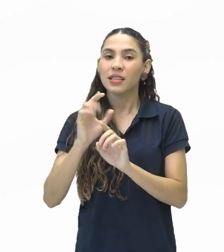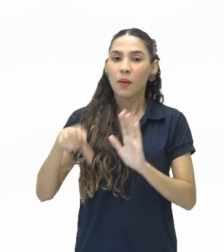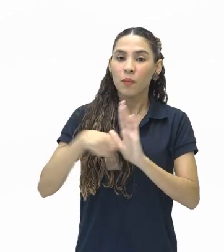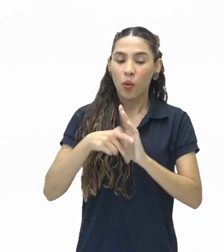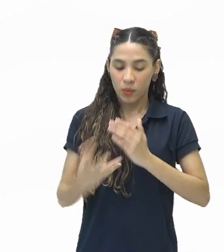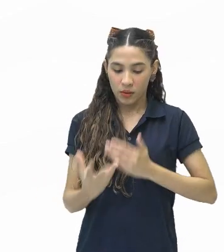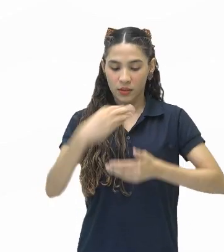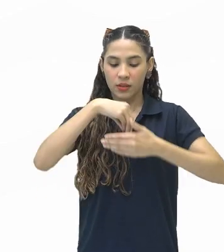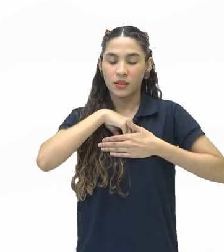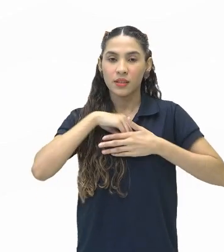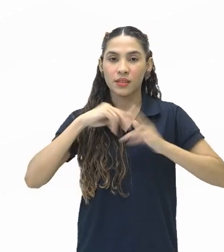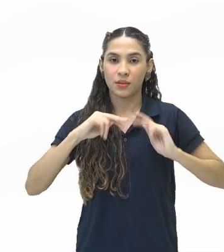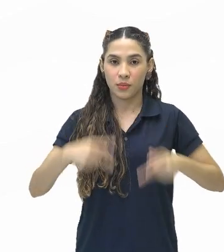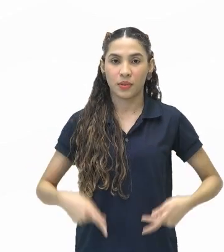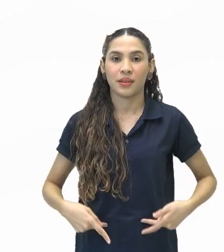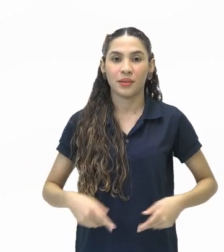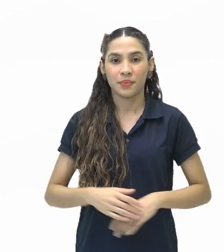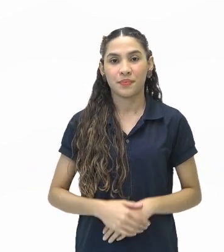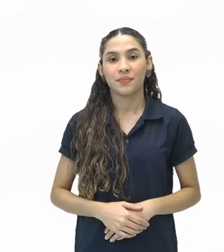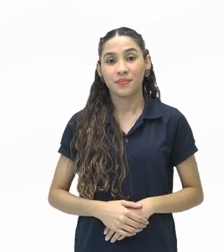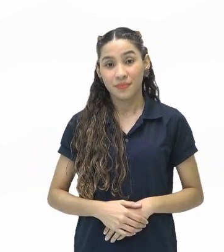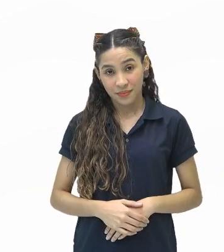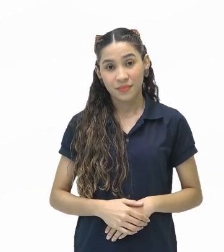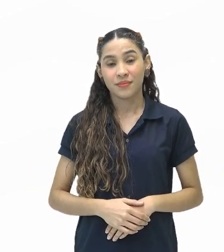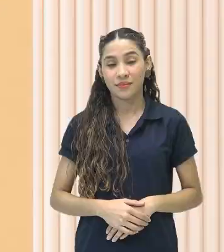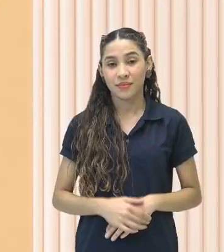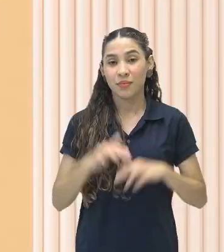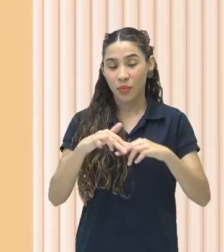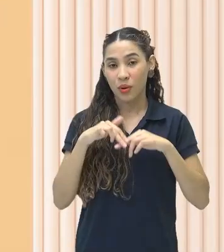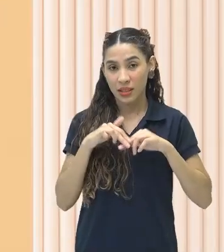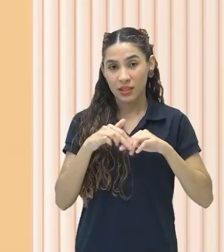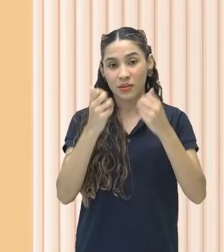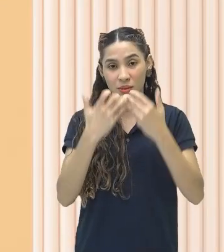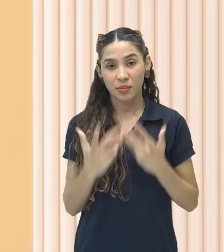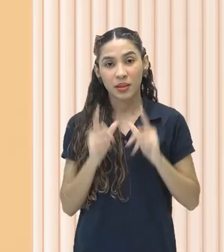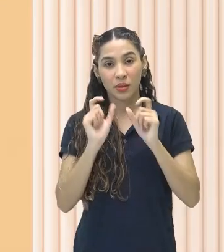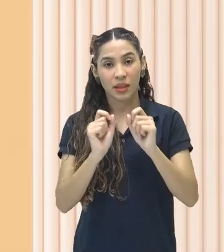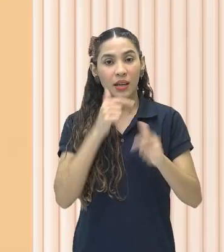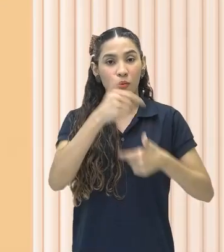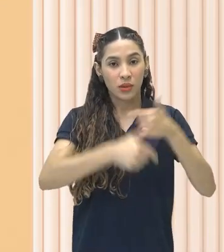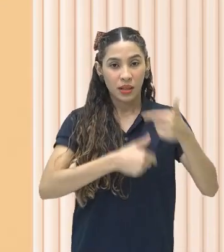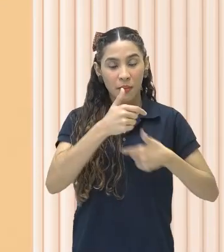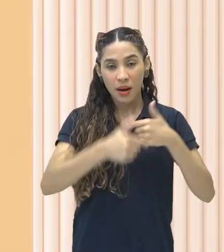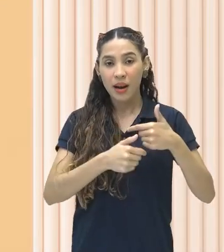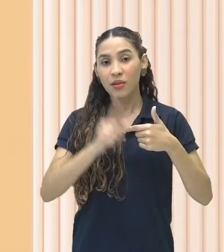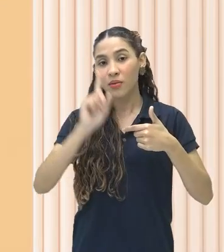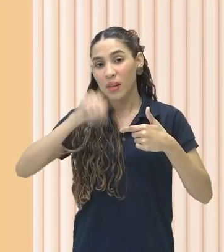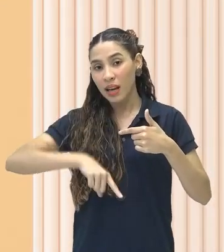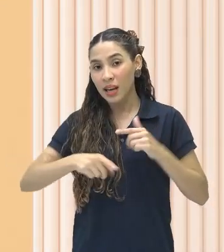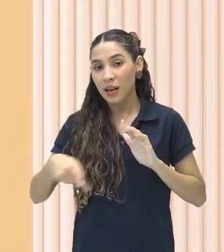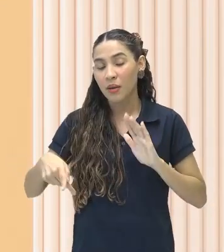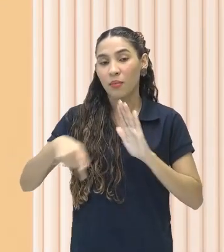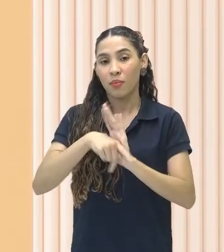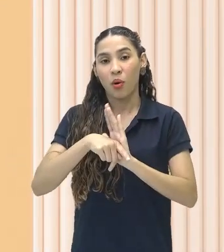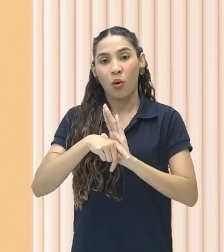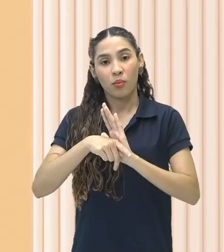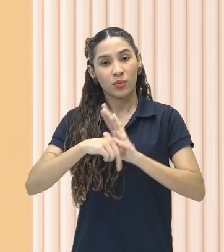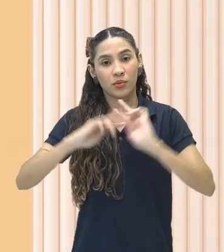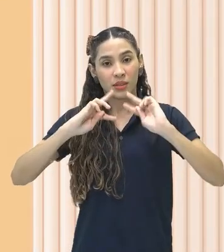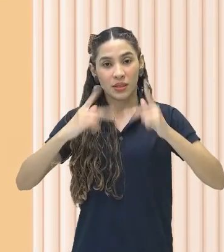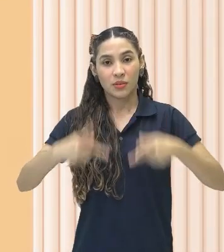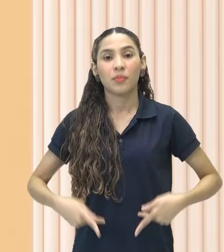mesmo enquanto ser humano. Olha só como é. Por isso que ela fala que o trabalho ele é constitutivo do